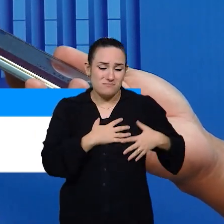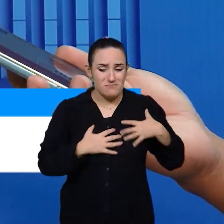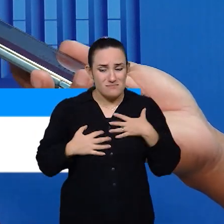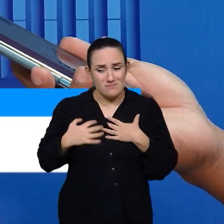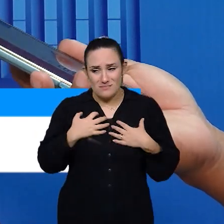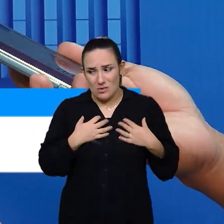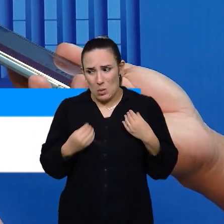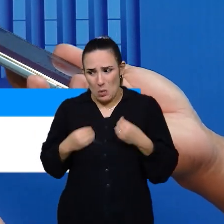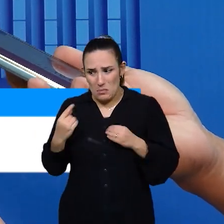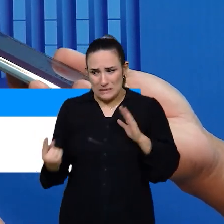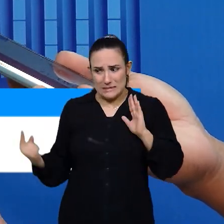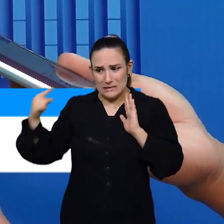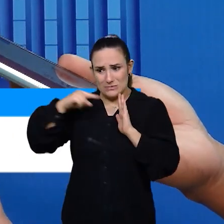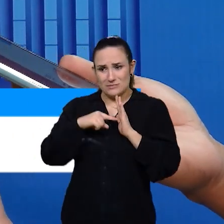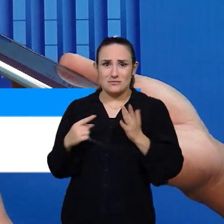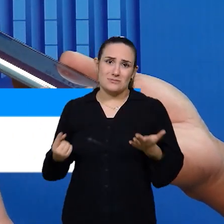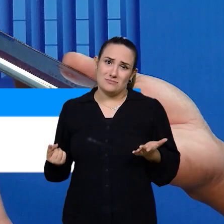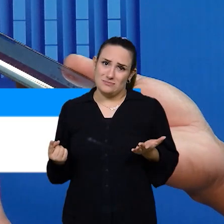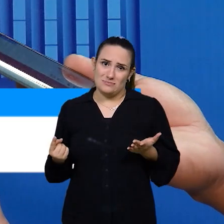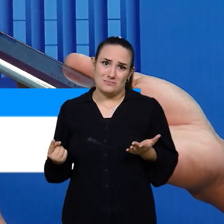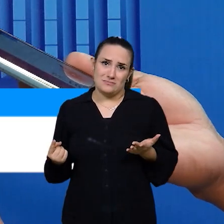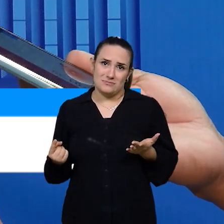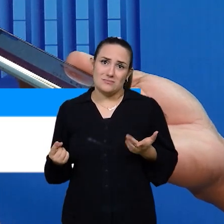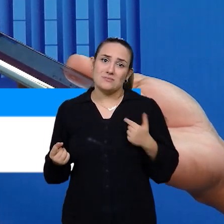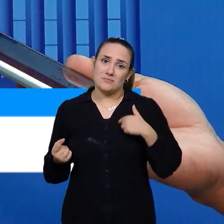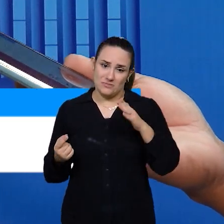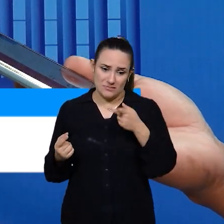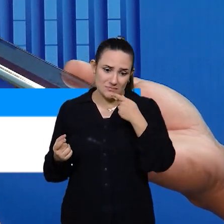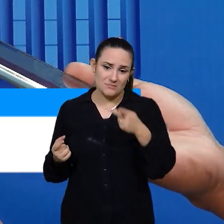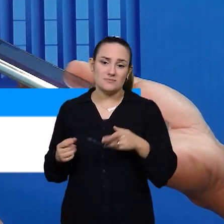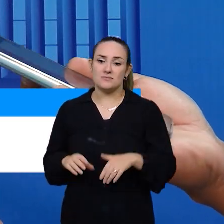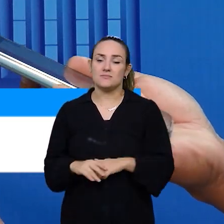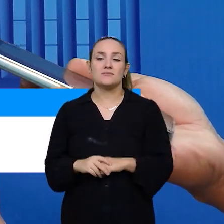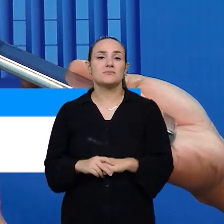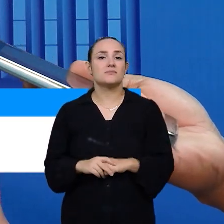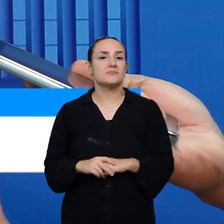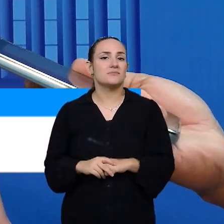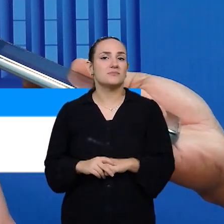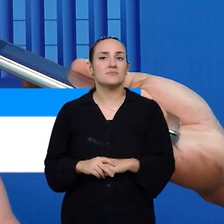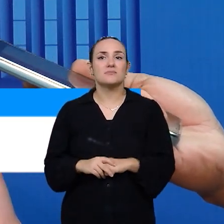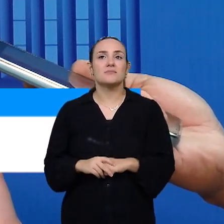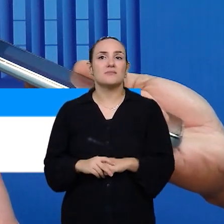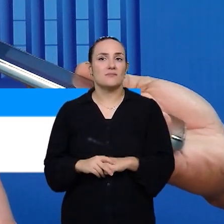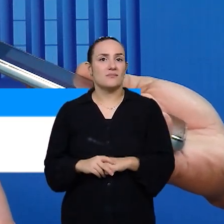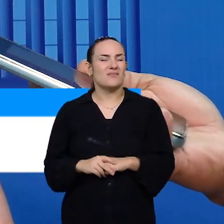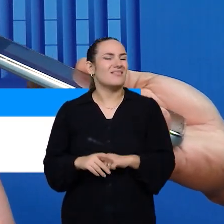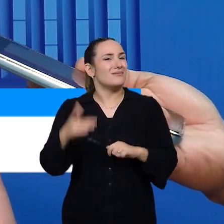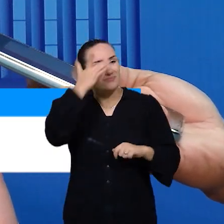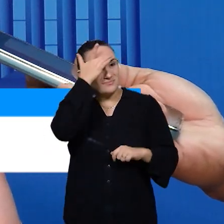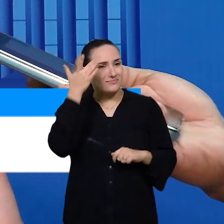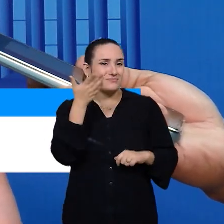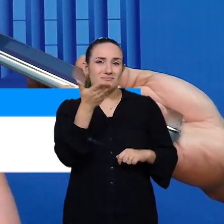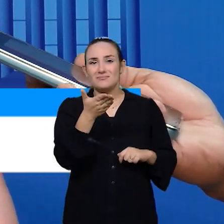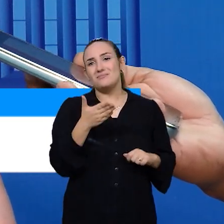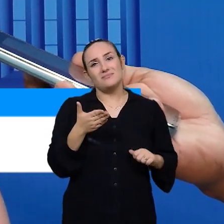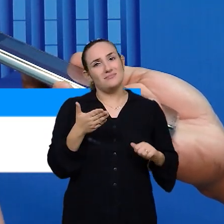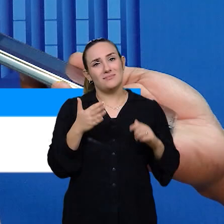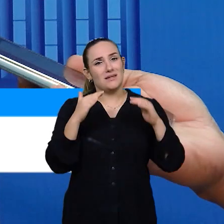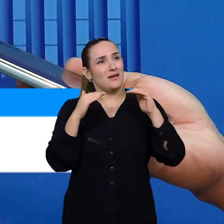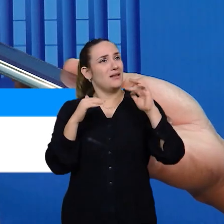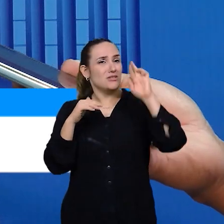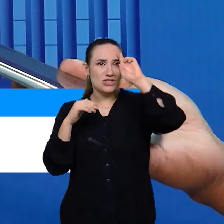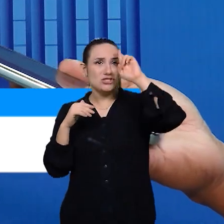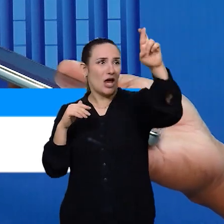amedrontadas em estar denunciando, porque se trata, como eu mesma disse, de situações onde o autor está, em